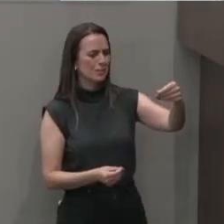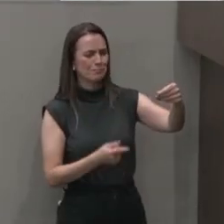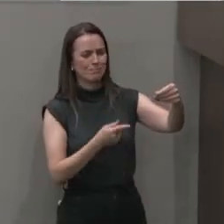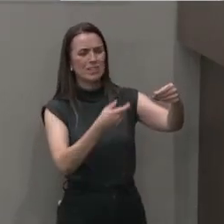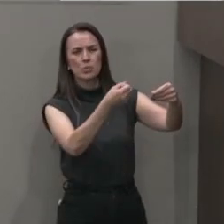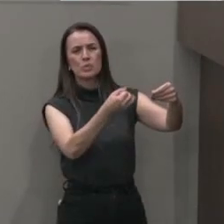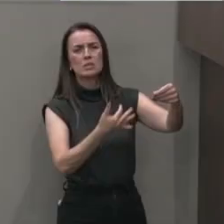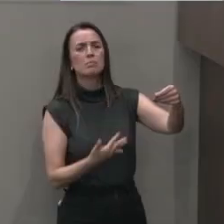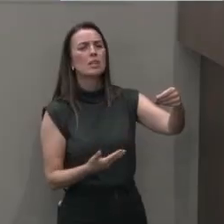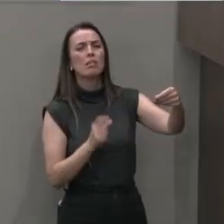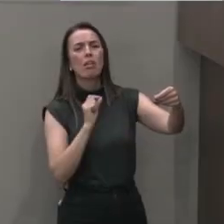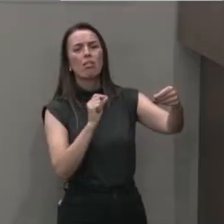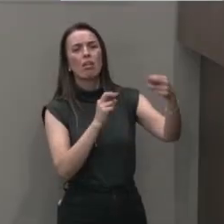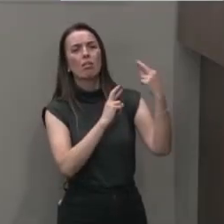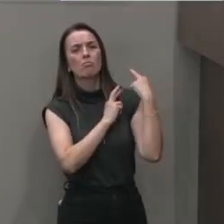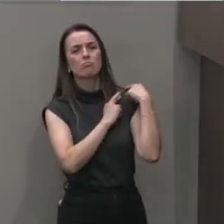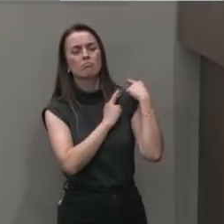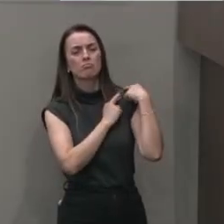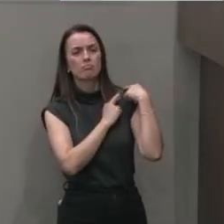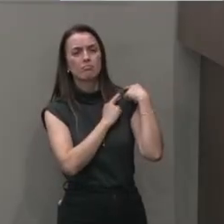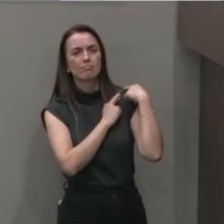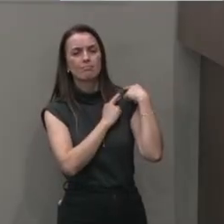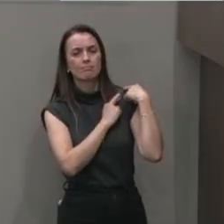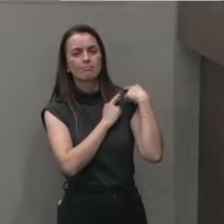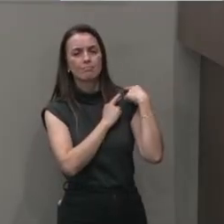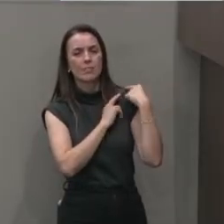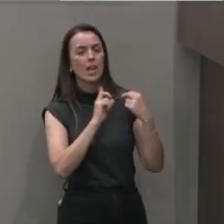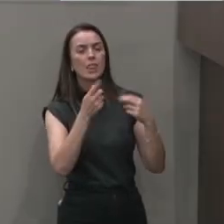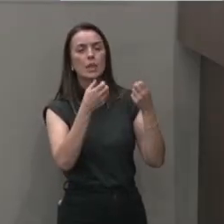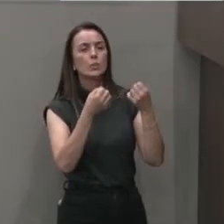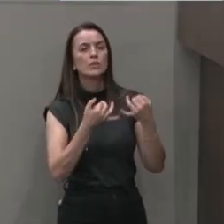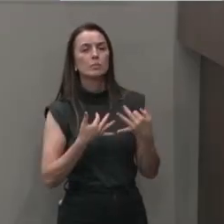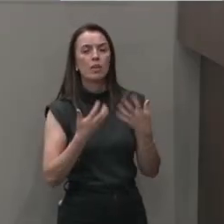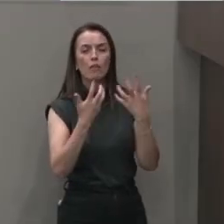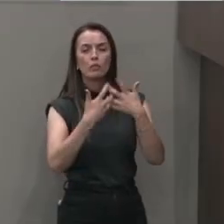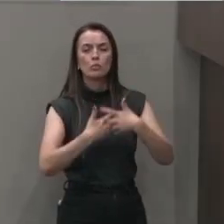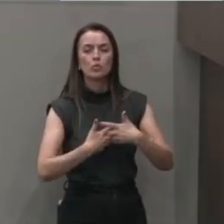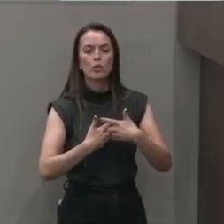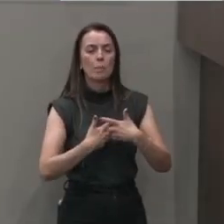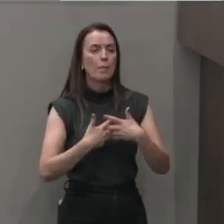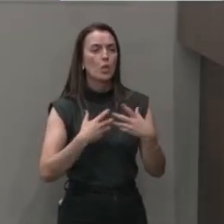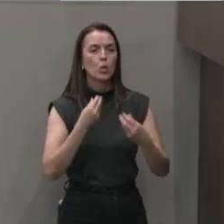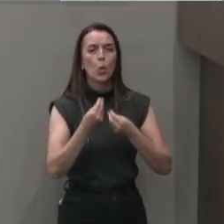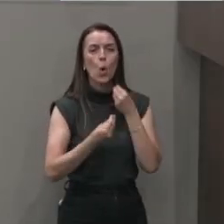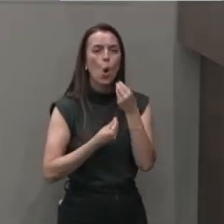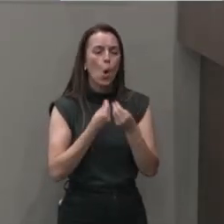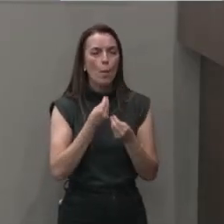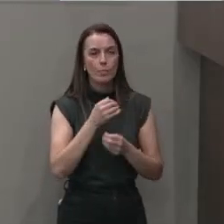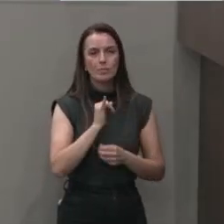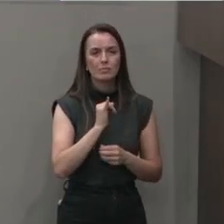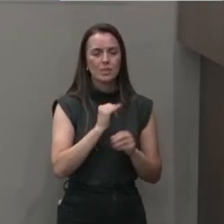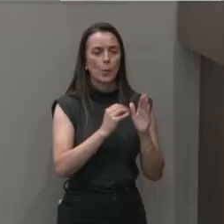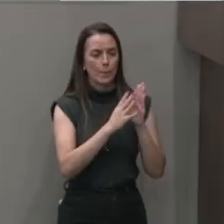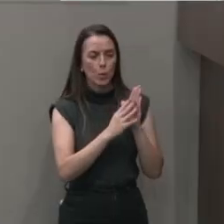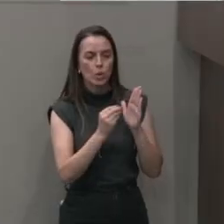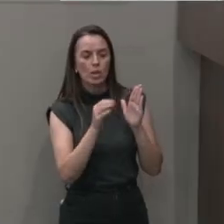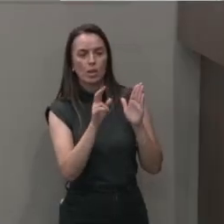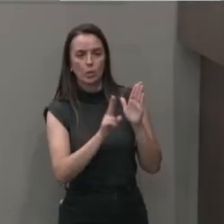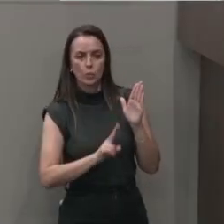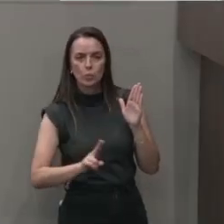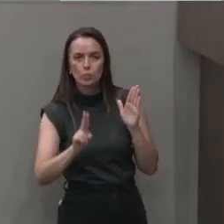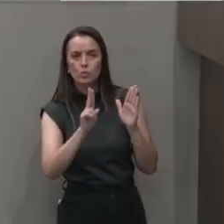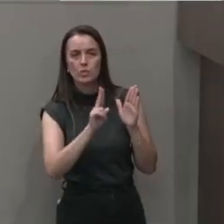quem é responsável. Ele não diz como que ele vai funcionar, e se o modelo é utilizado hoje pela